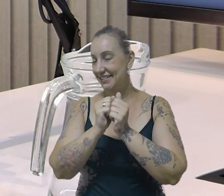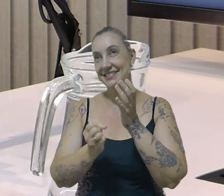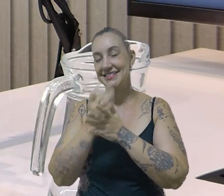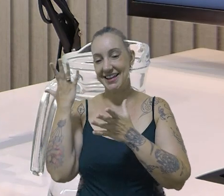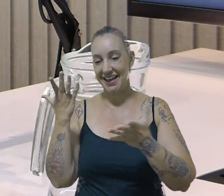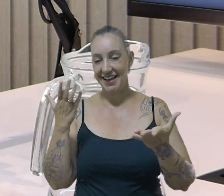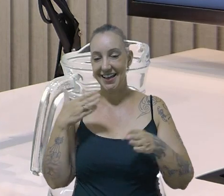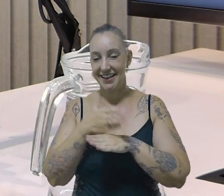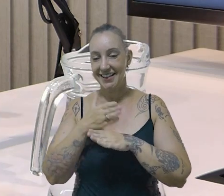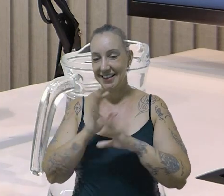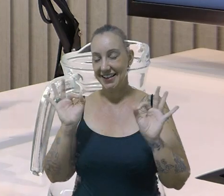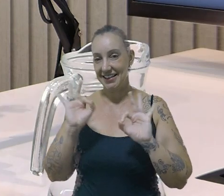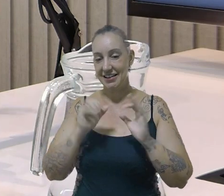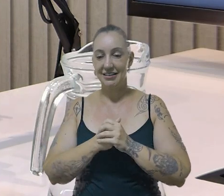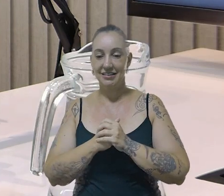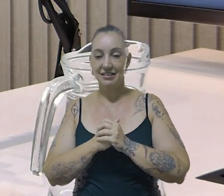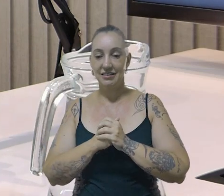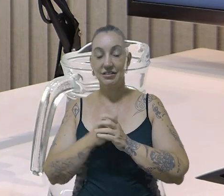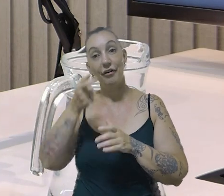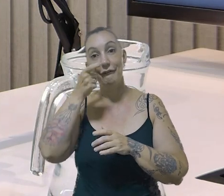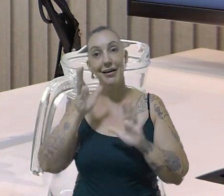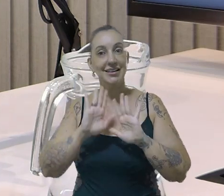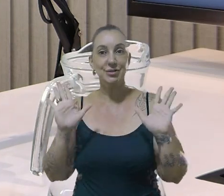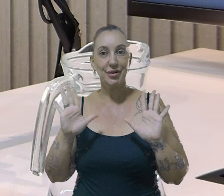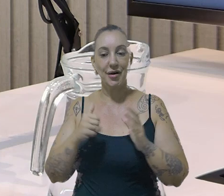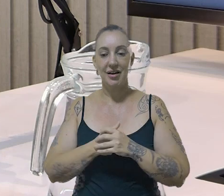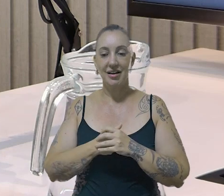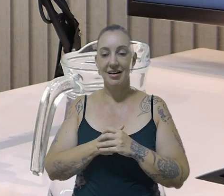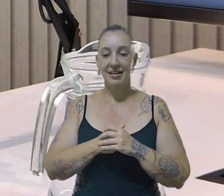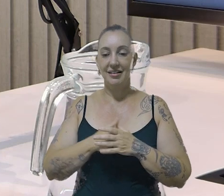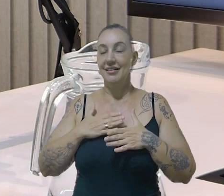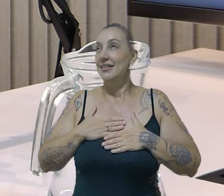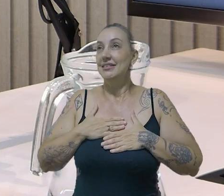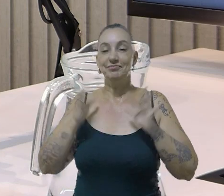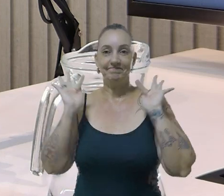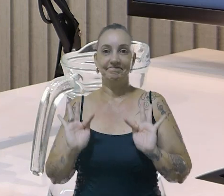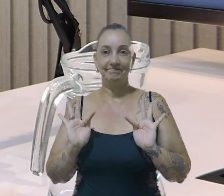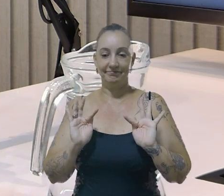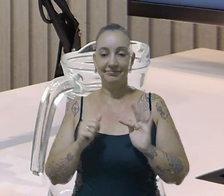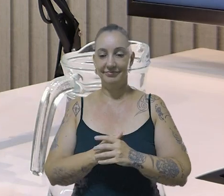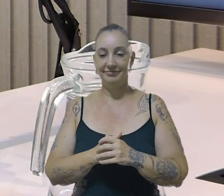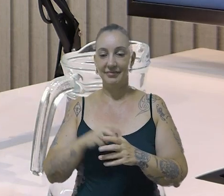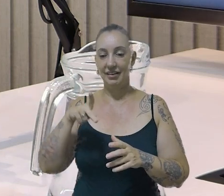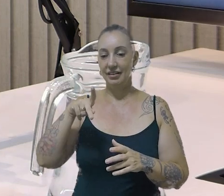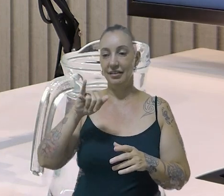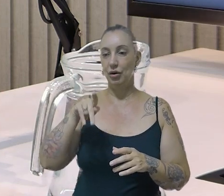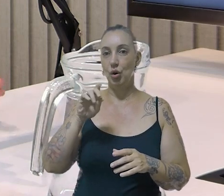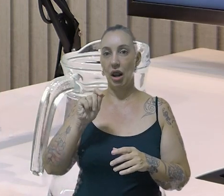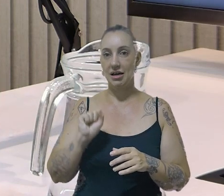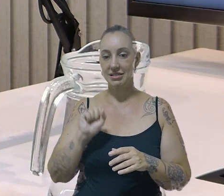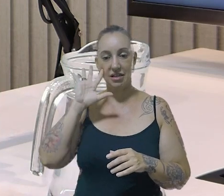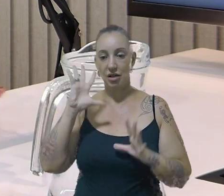nem Participei de montagem nem de nada cheguei lá só para assistir sabe É uma honra assim Total sabe o Nicolas resolvia tudo a